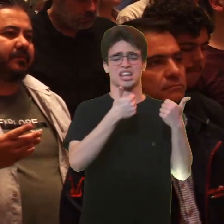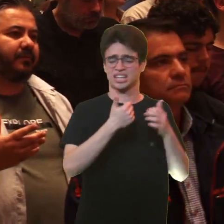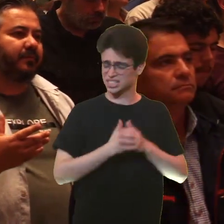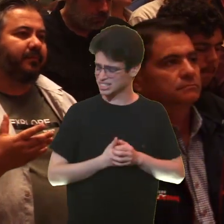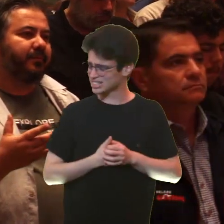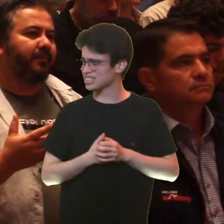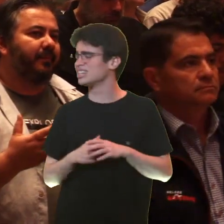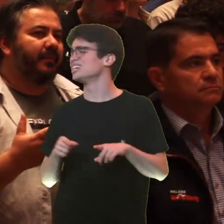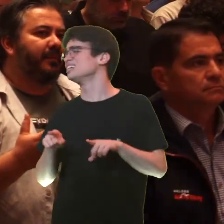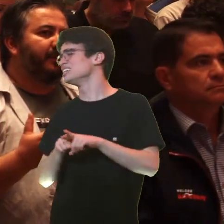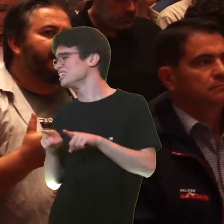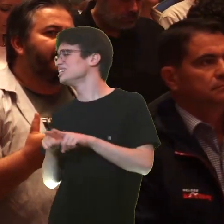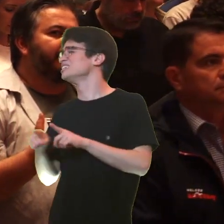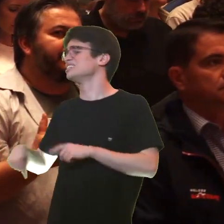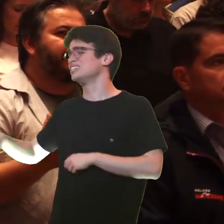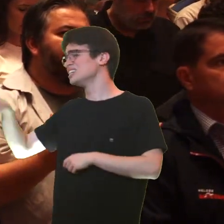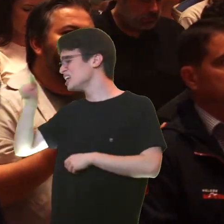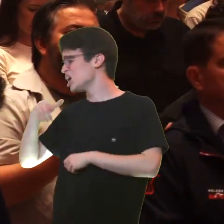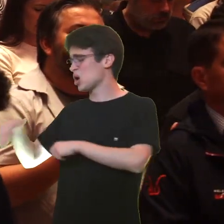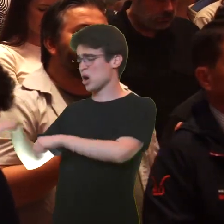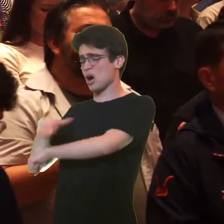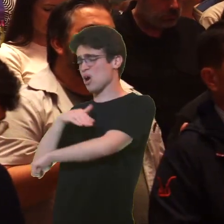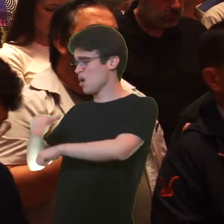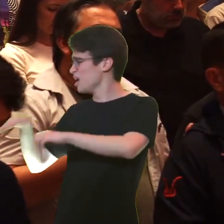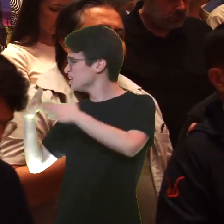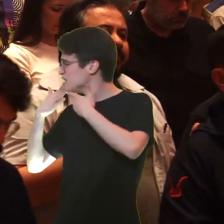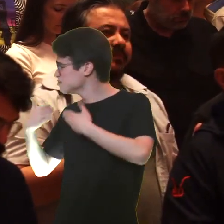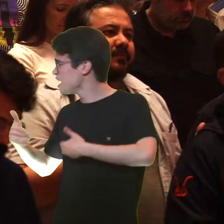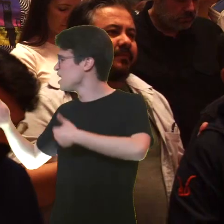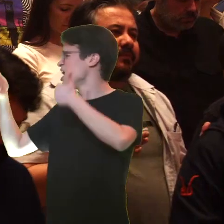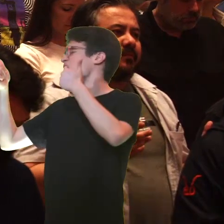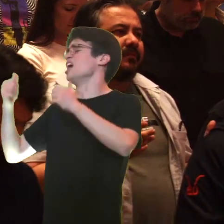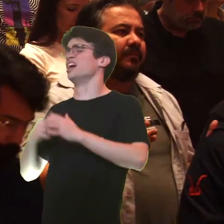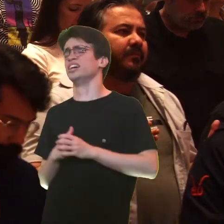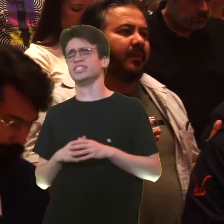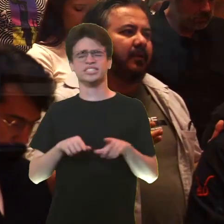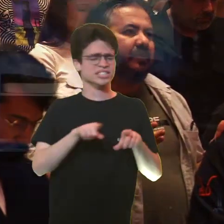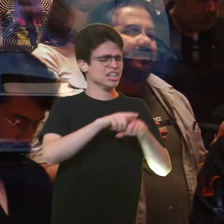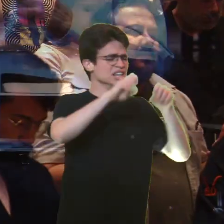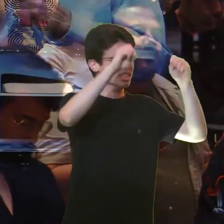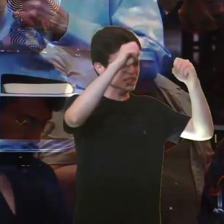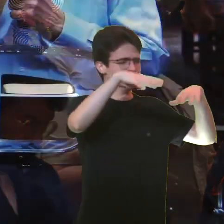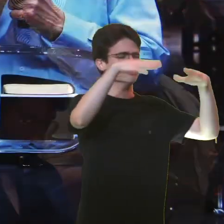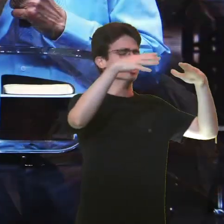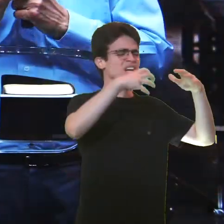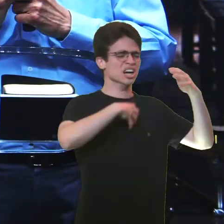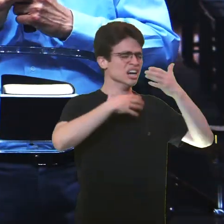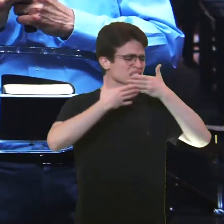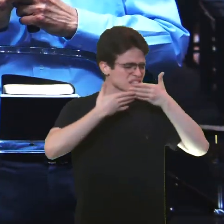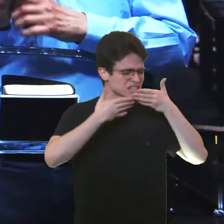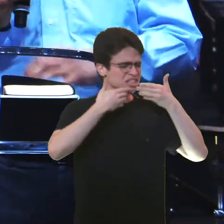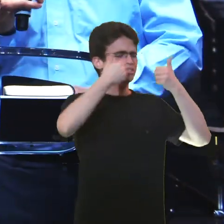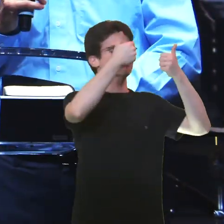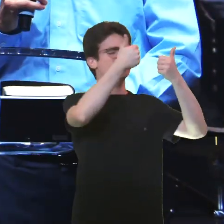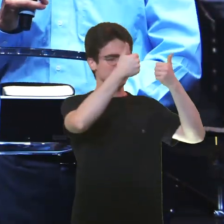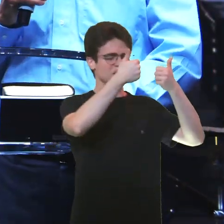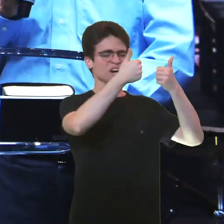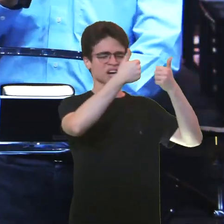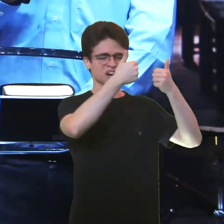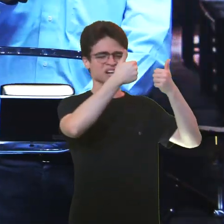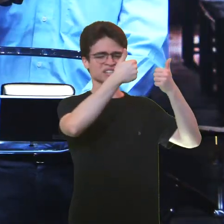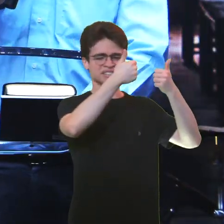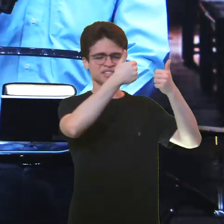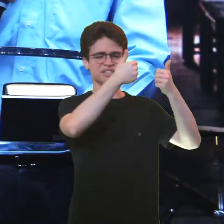escolas, mejores calles, melhores ruas, mejor iluminación. melhor iluminação.